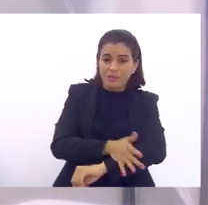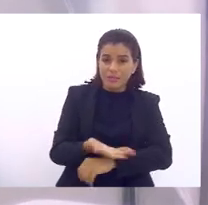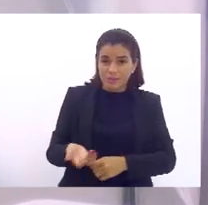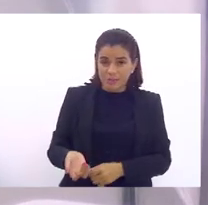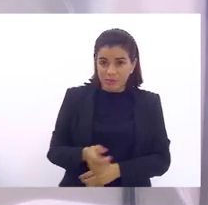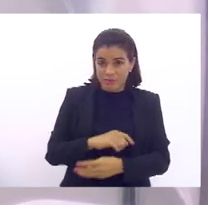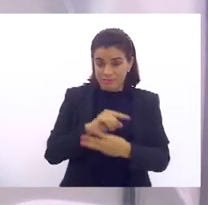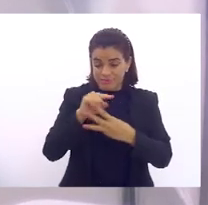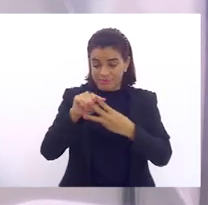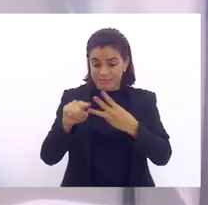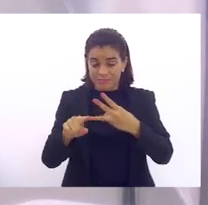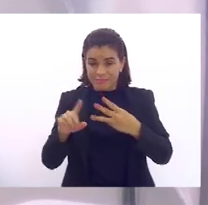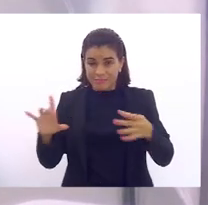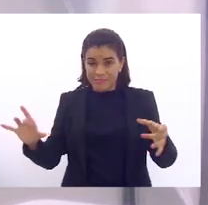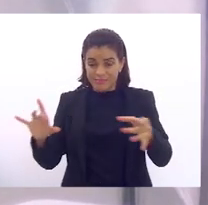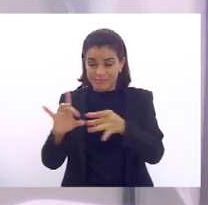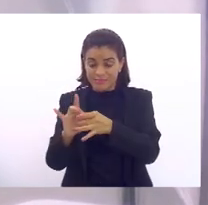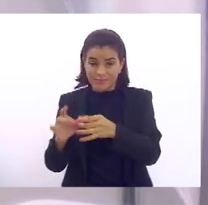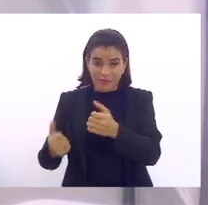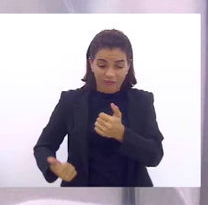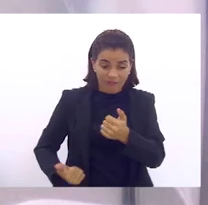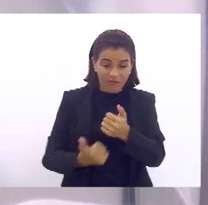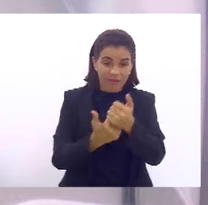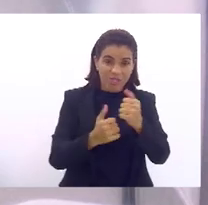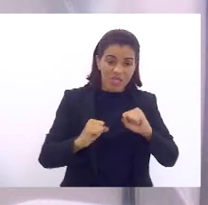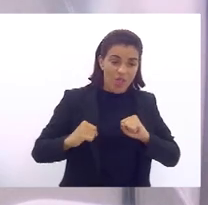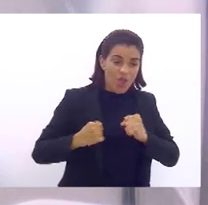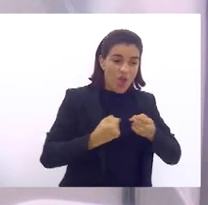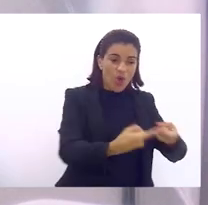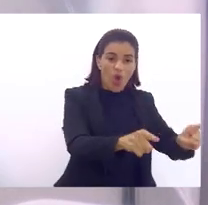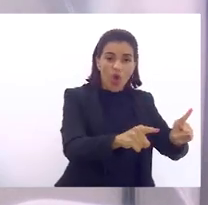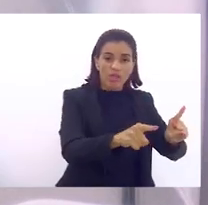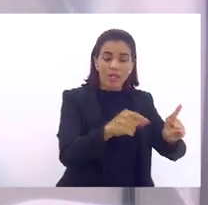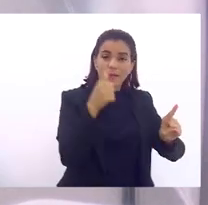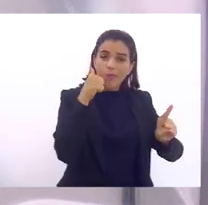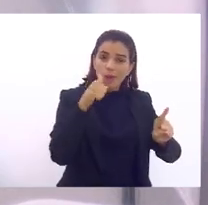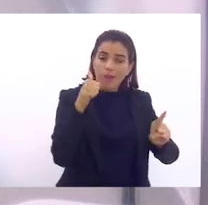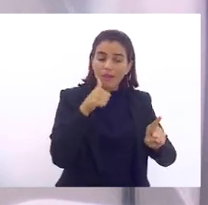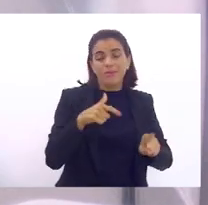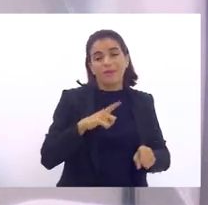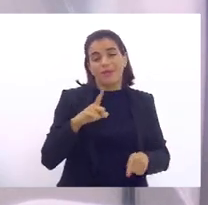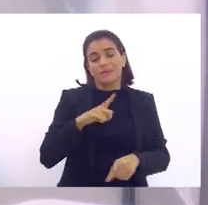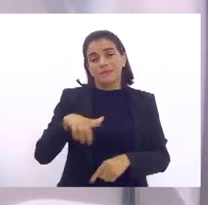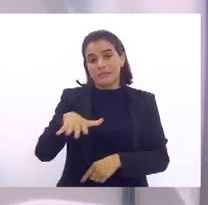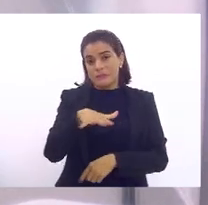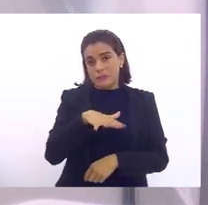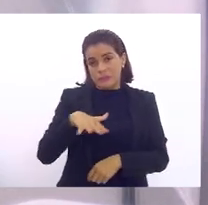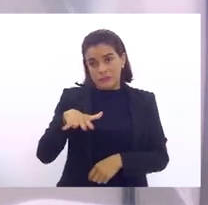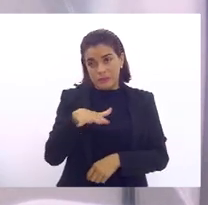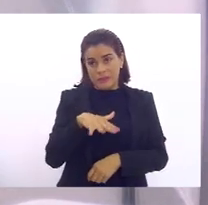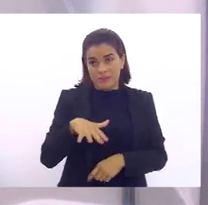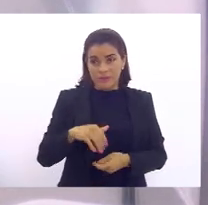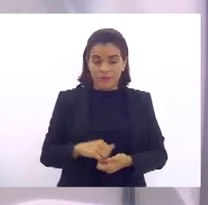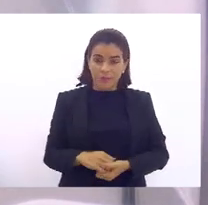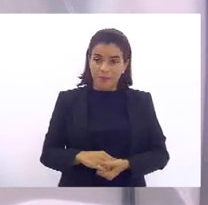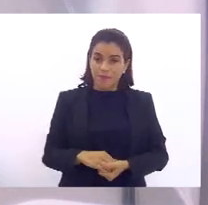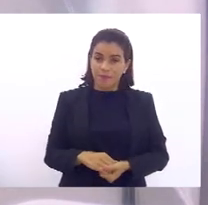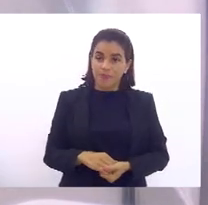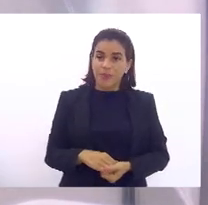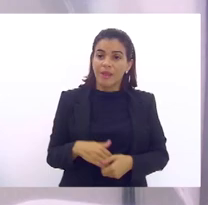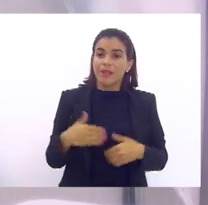se unem na no racismo na misoginia a gente tem essa situação de barbárie contra as nossas mulheres então